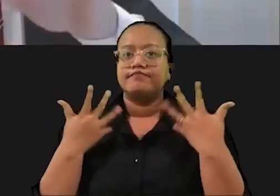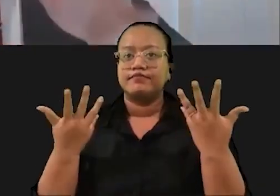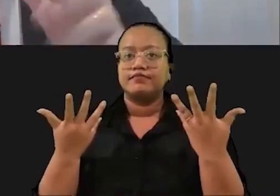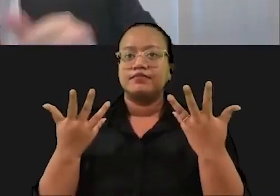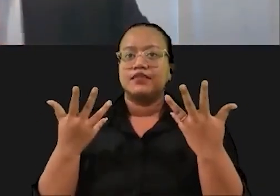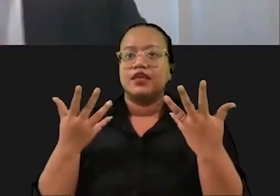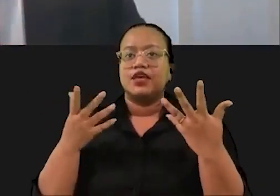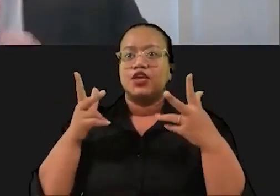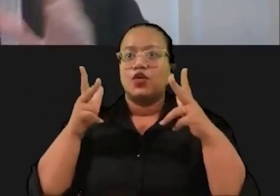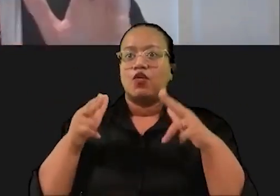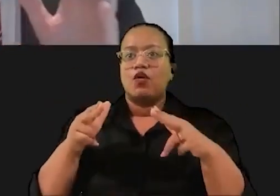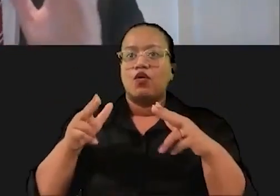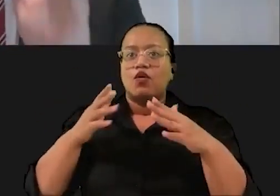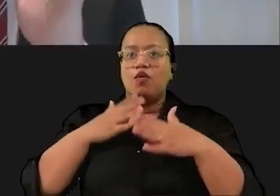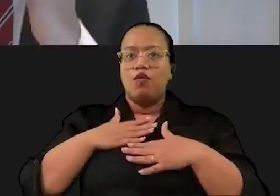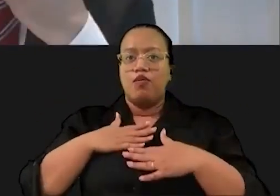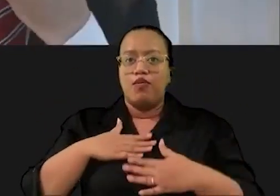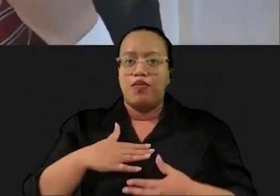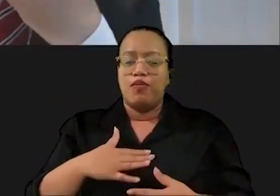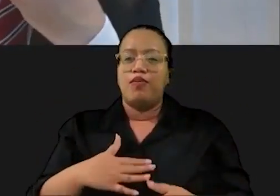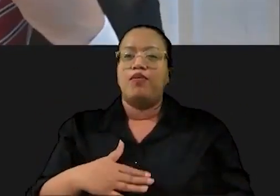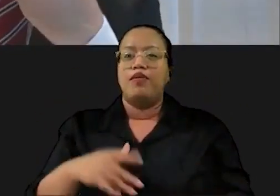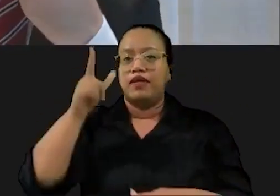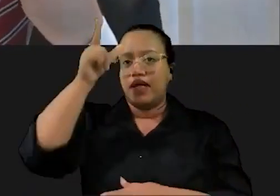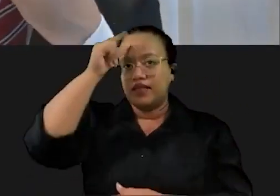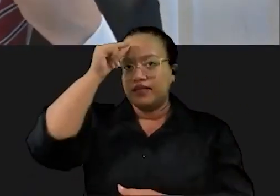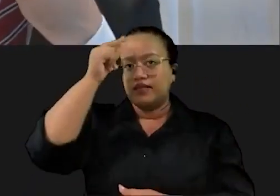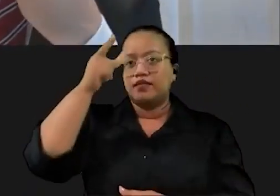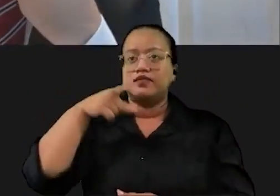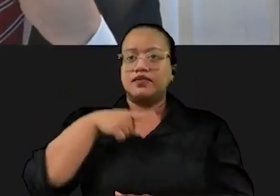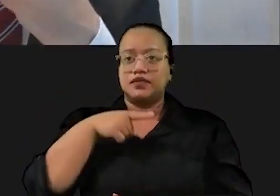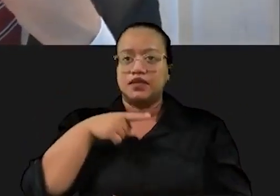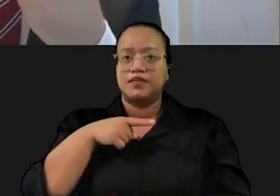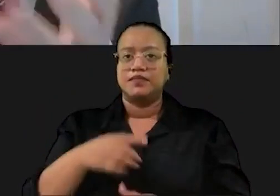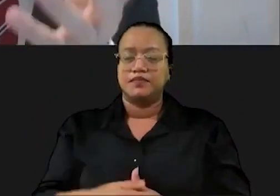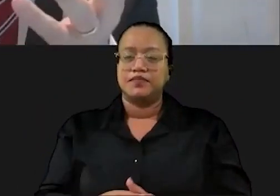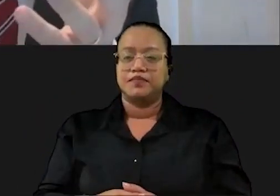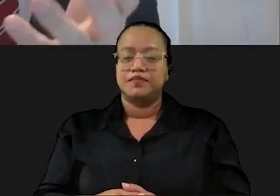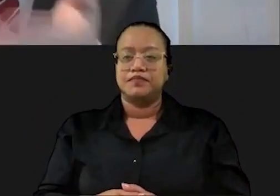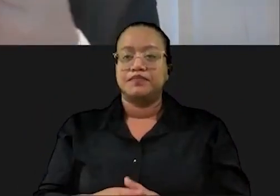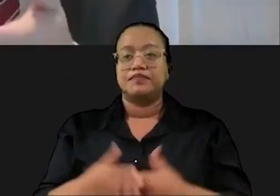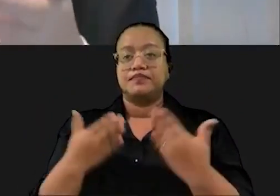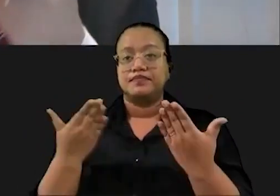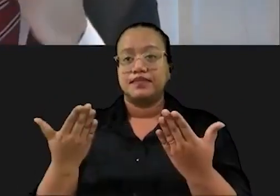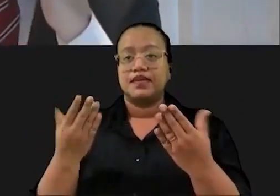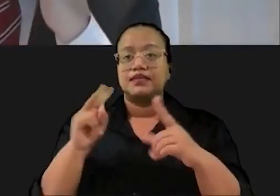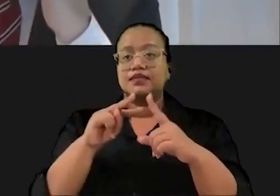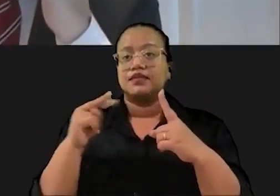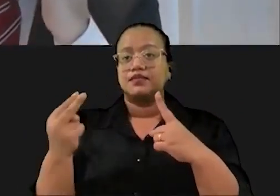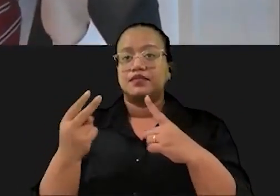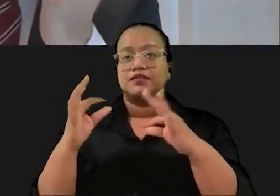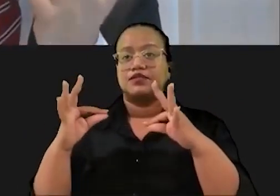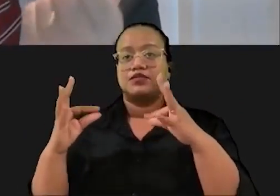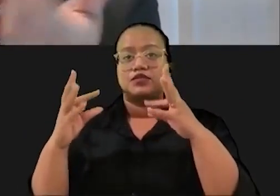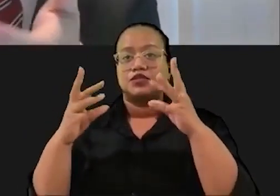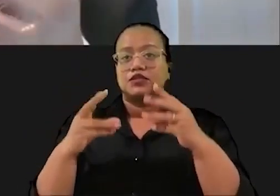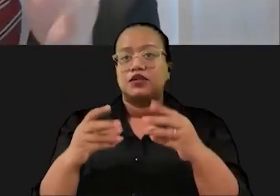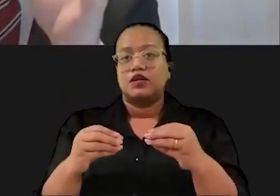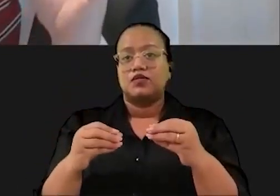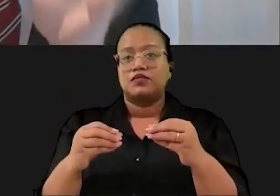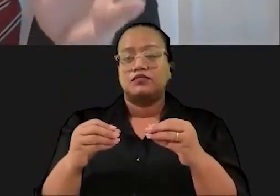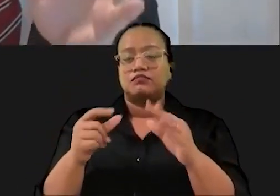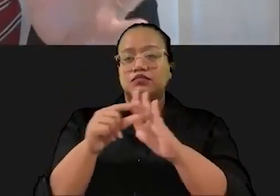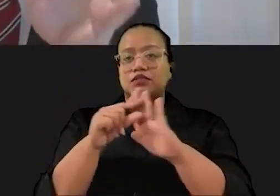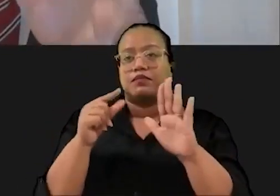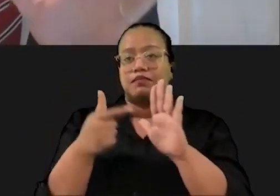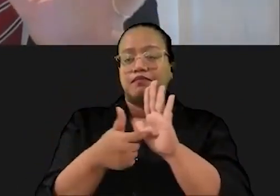Essa é uma visão geral da pauta, né, em termos de atos processuais. Eu não vou explorar muito, porque quarta-feira o pessoal vai